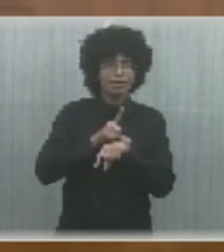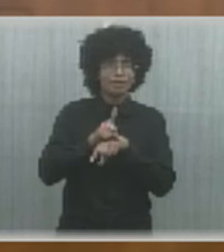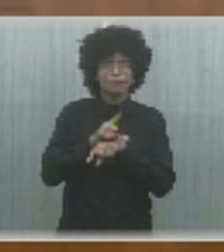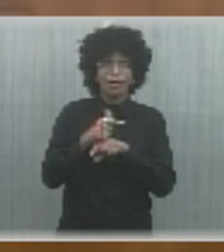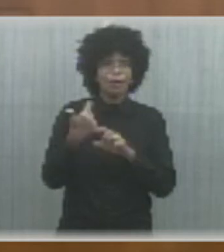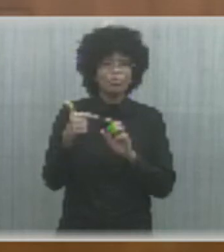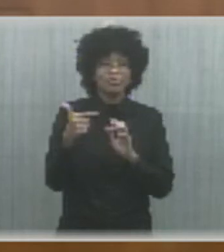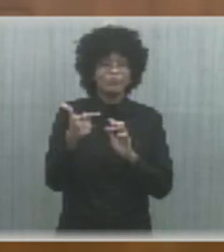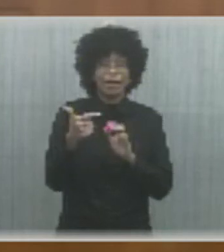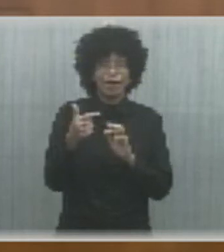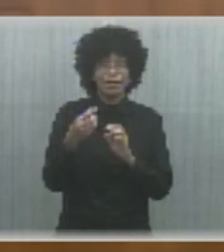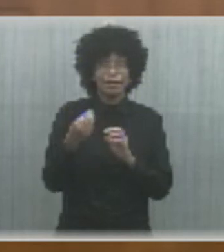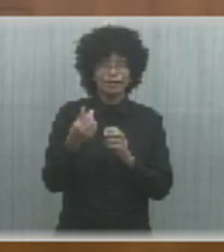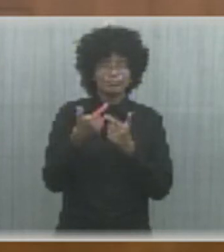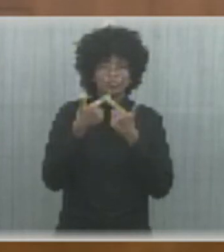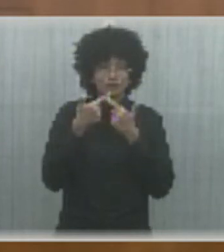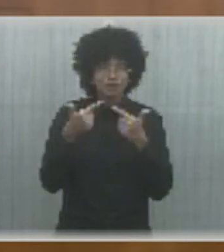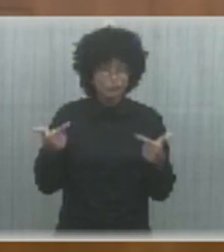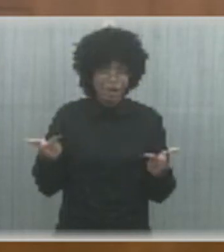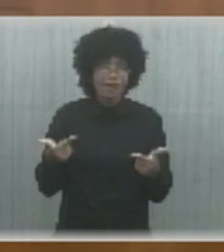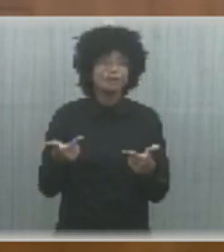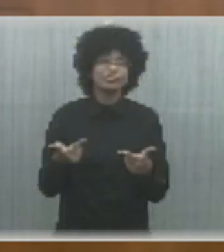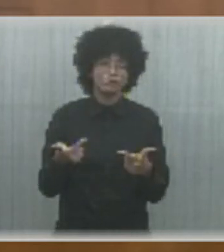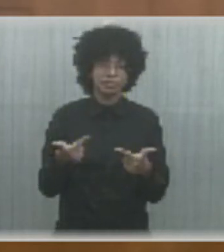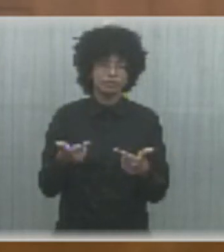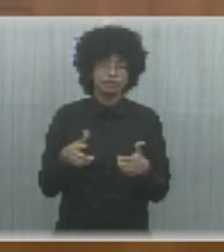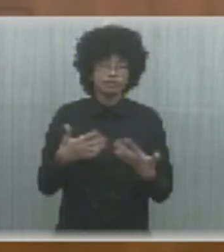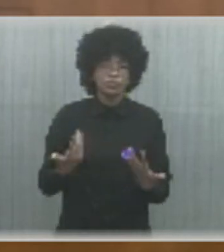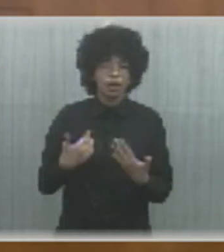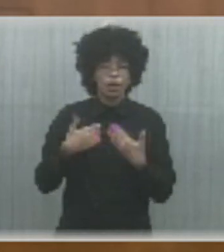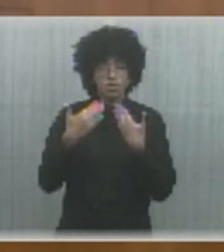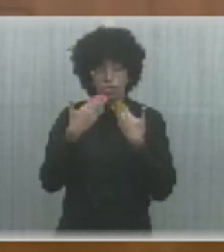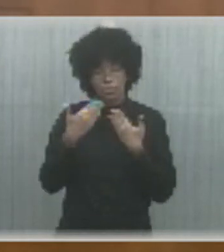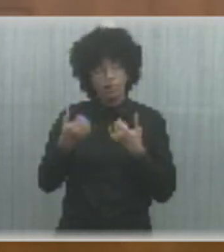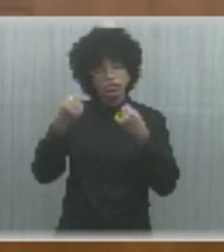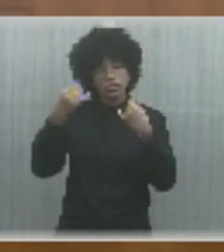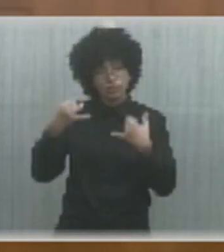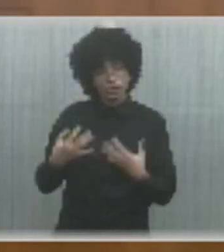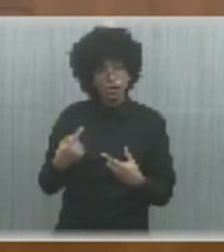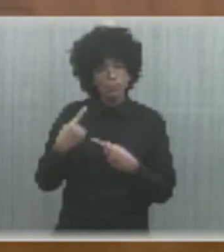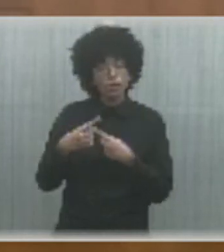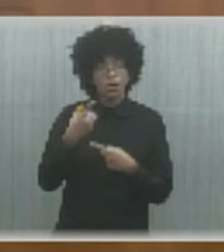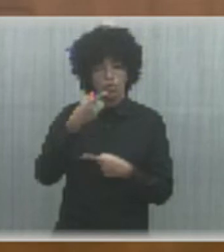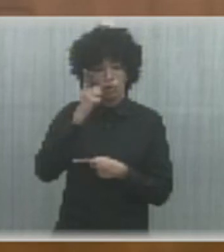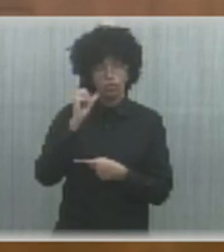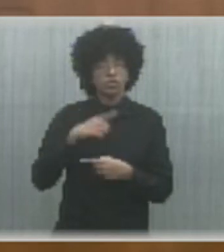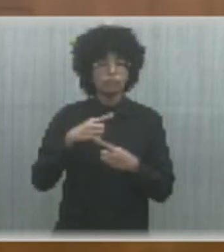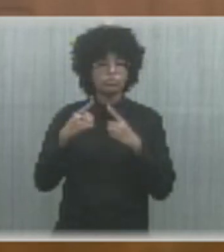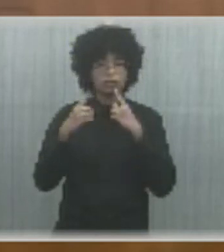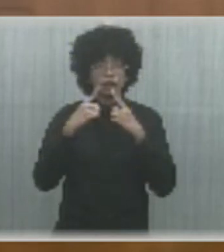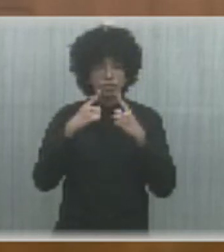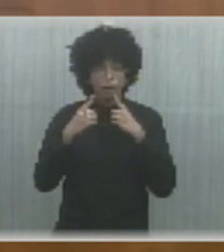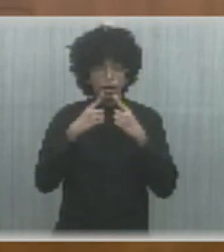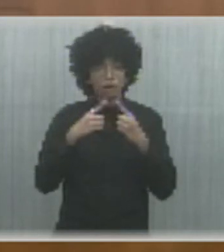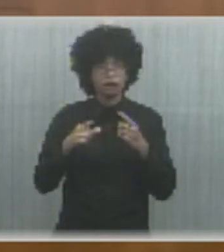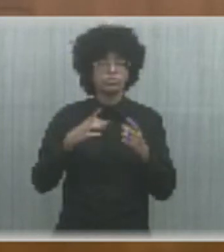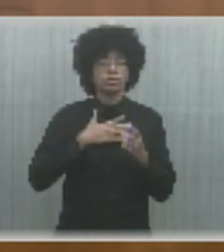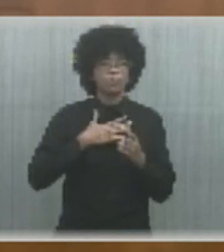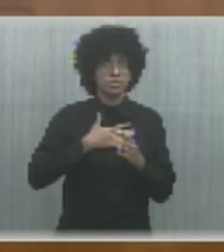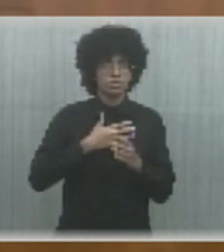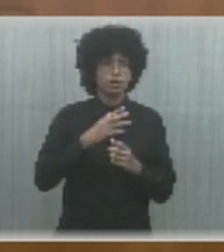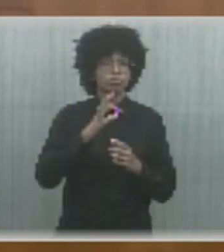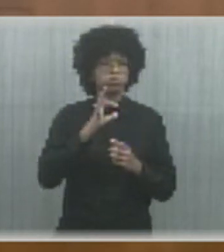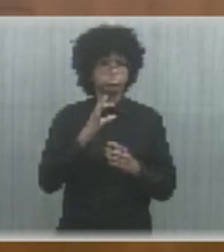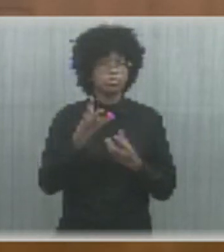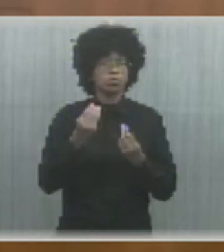como prosperar. Então eu faço aqui esses esclarecimentos, porque ontem houve um debate, nas minhas redes sociais eu tenho